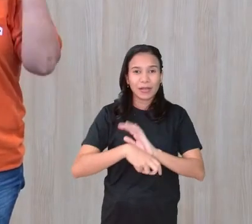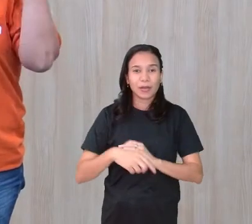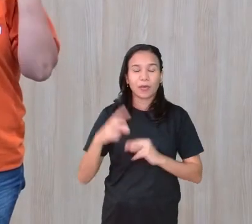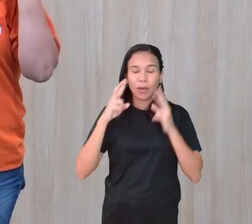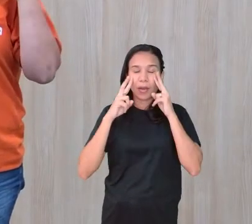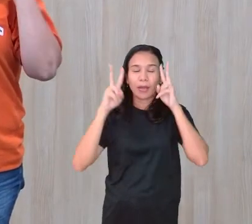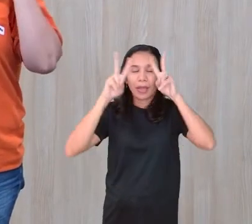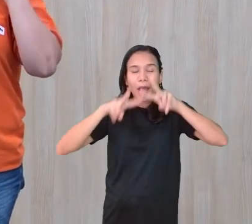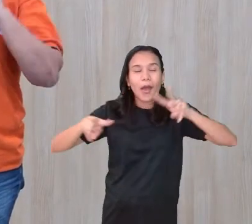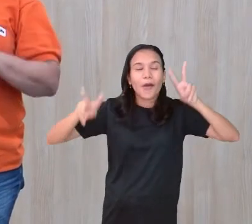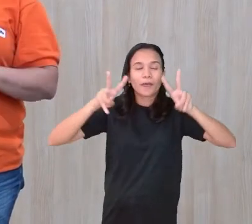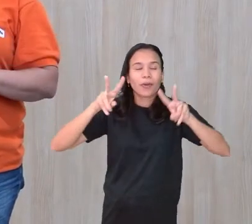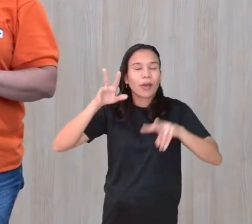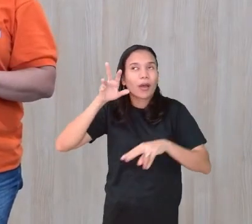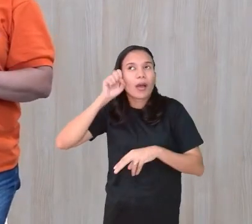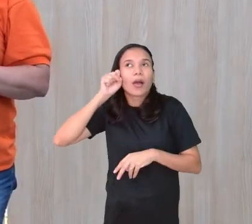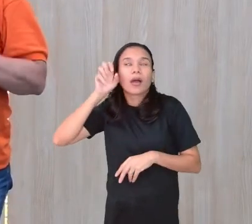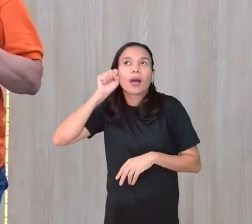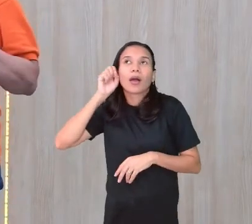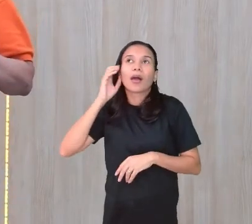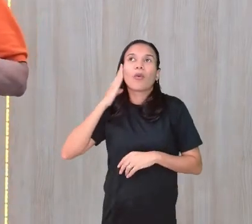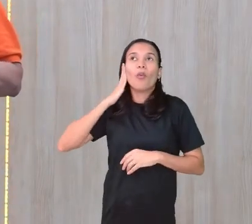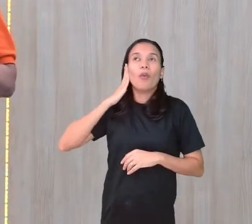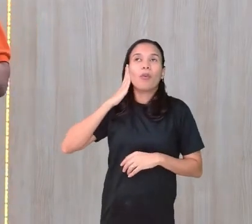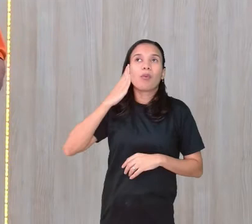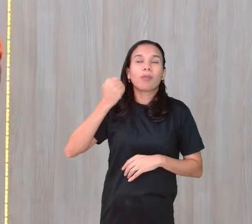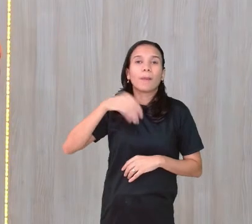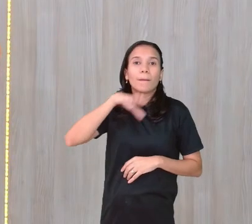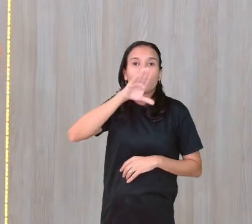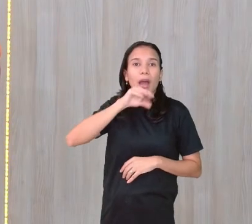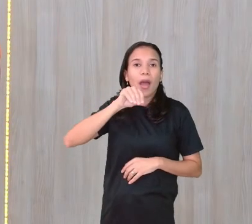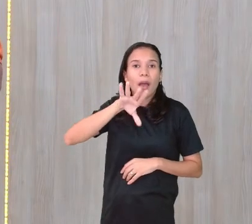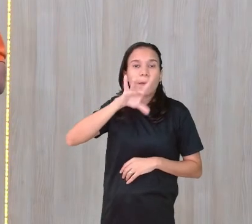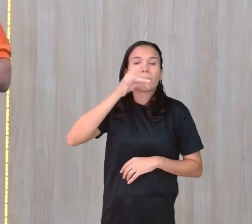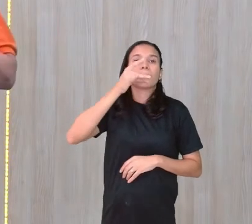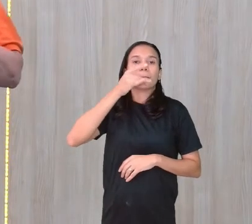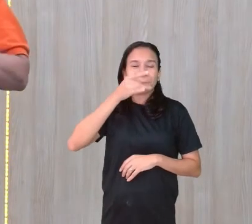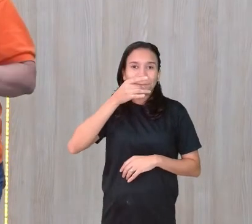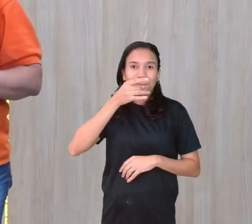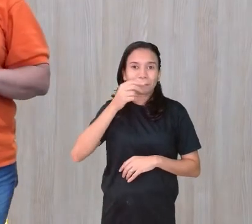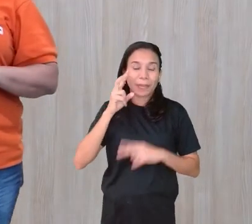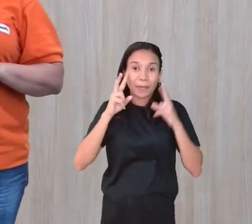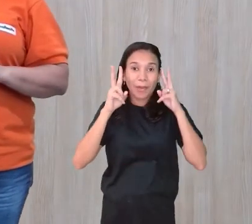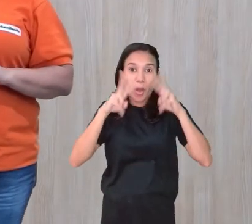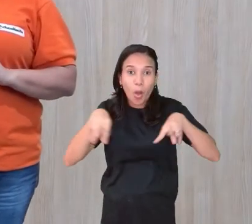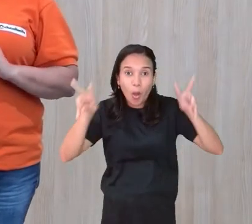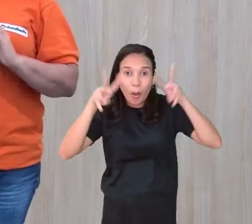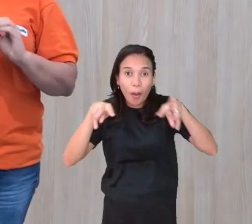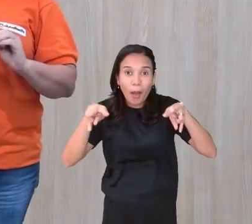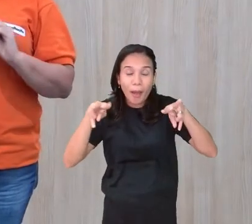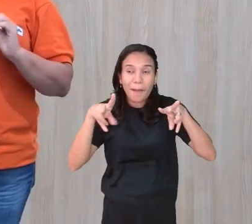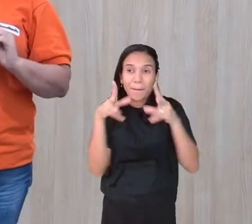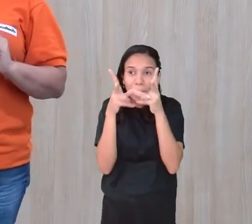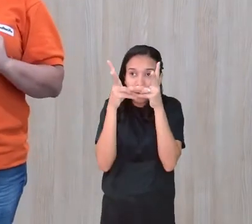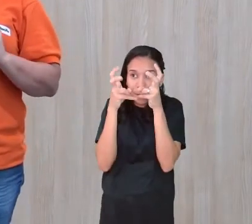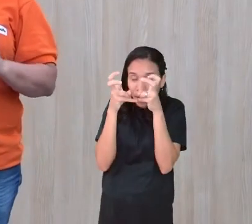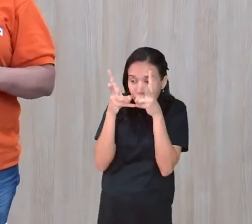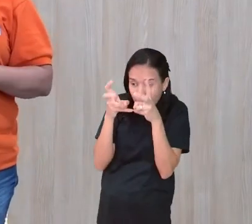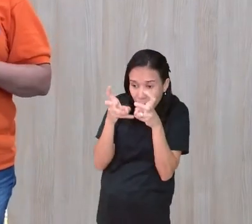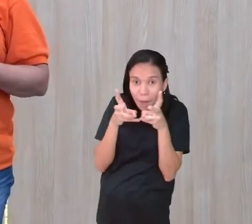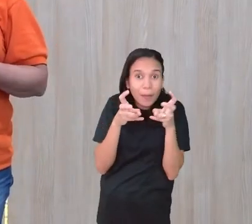nariz, olhos, ouvido, não é? Cada um aqui, quando você olha, você percebe que cada um está aí,